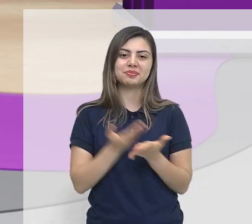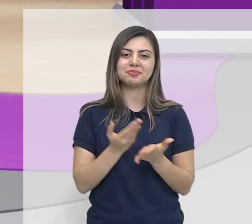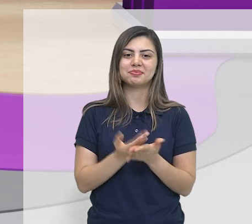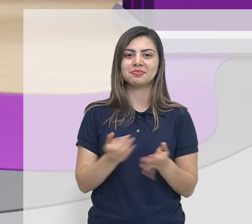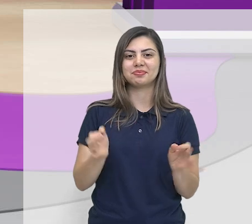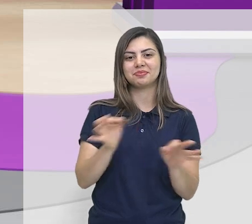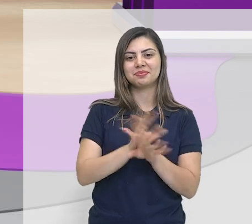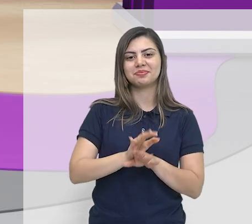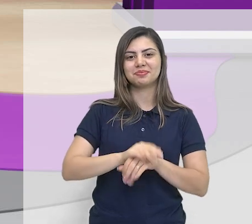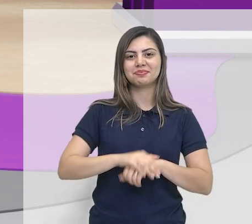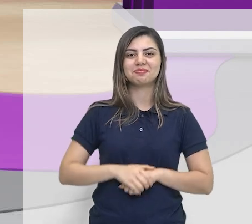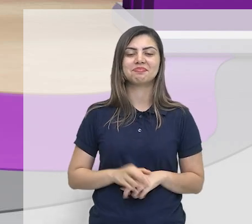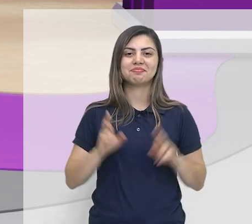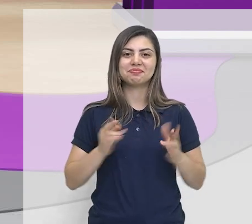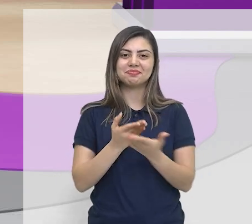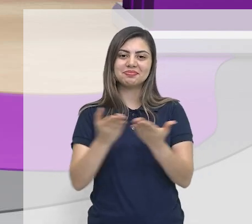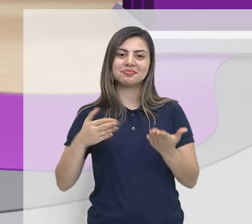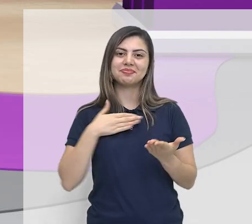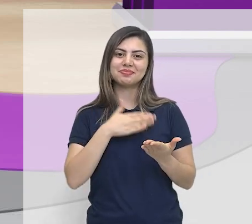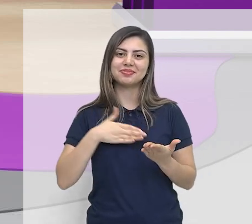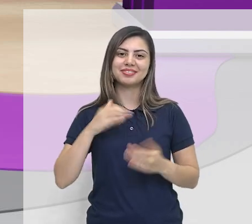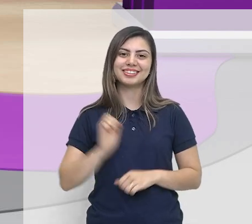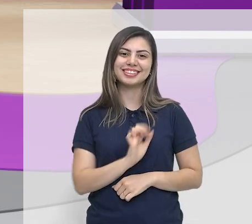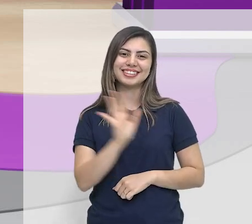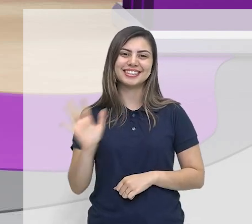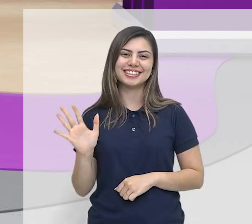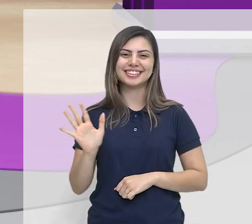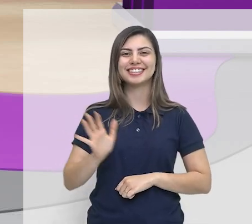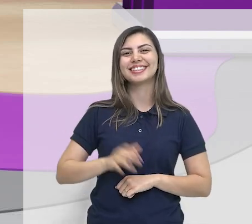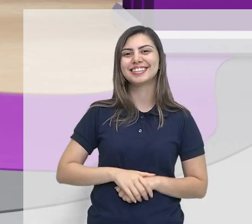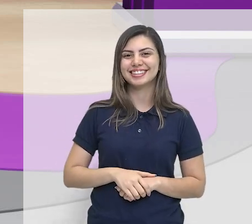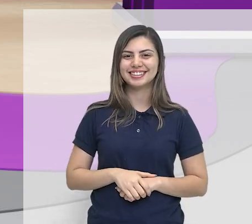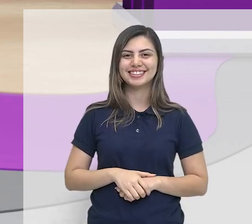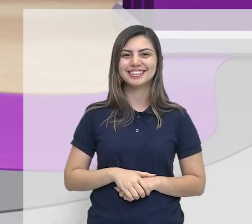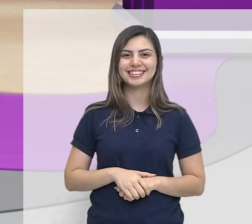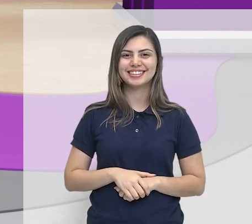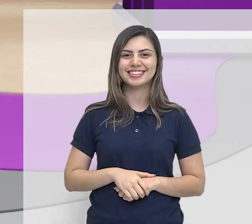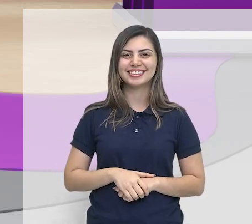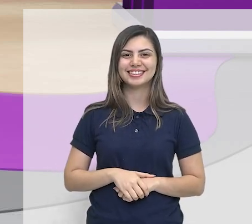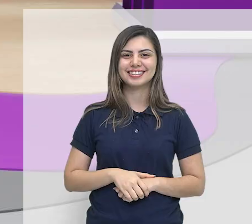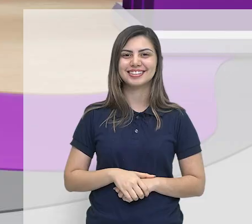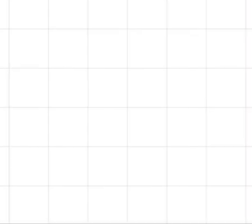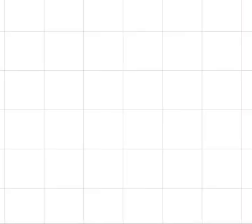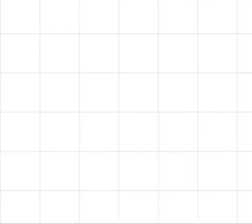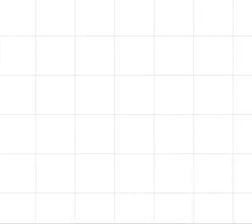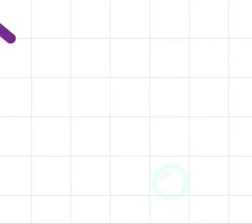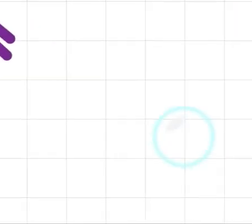aqui, queridos alunos, espero que tenham gostado da aula e até a nossa próxima aula.